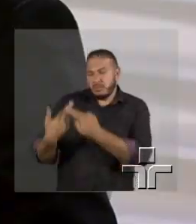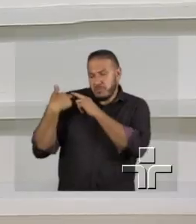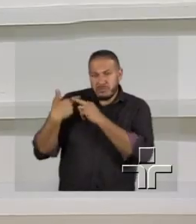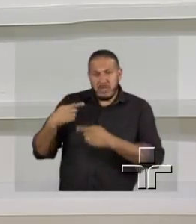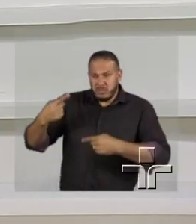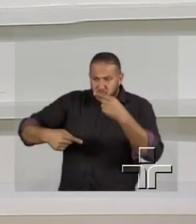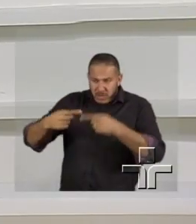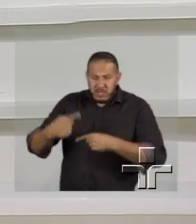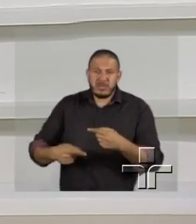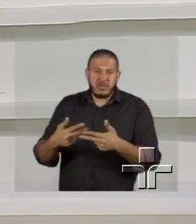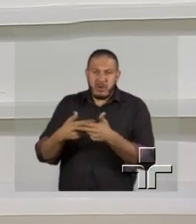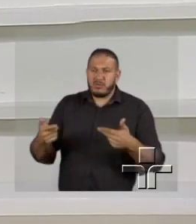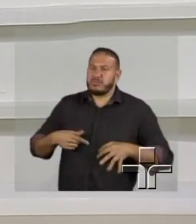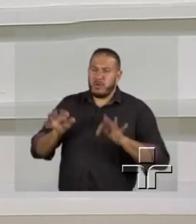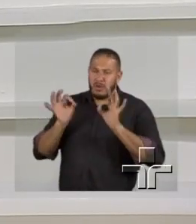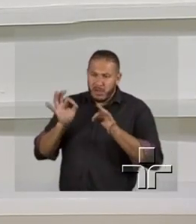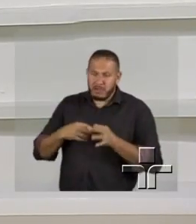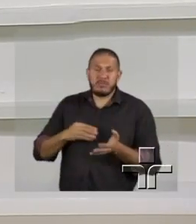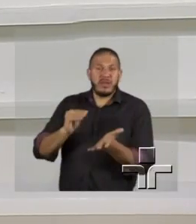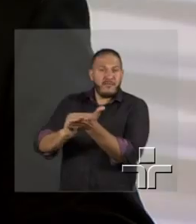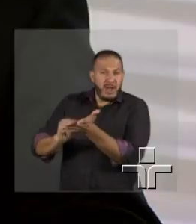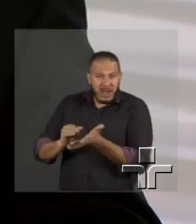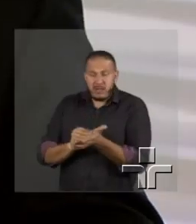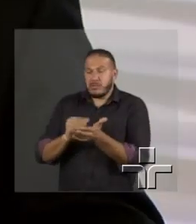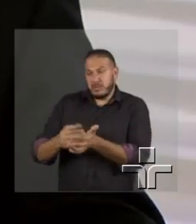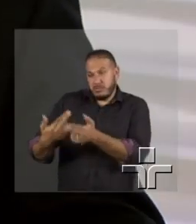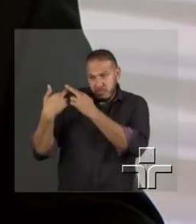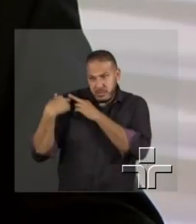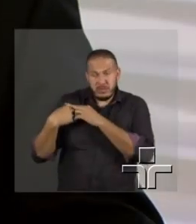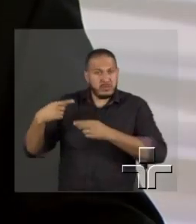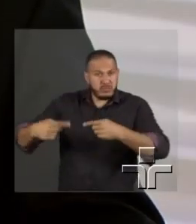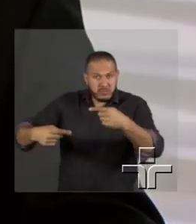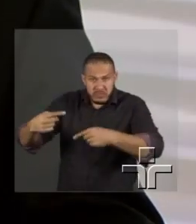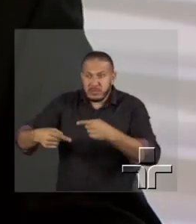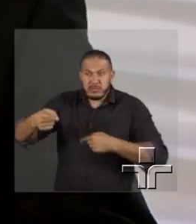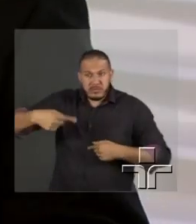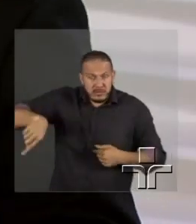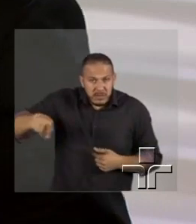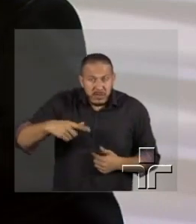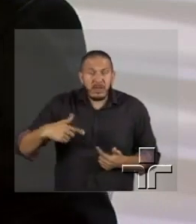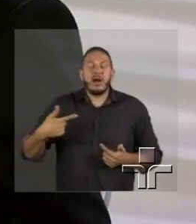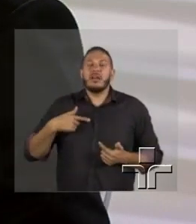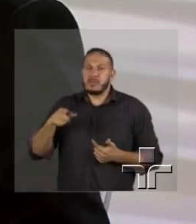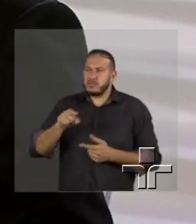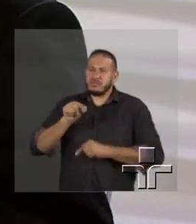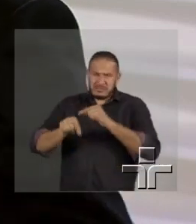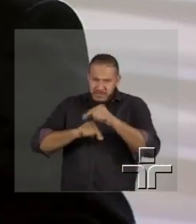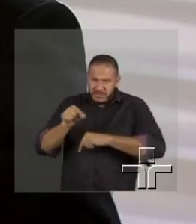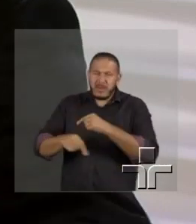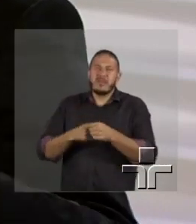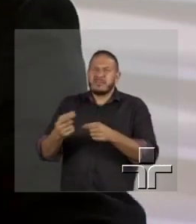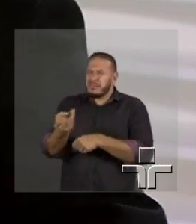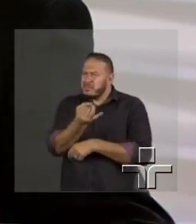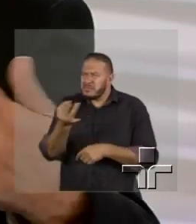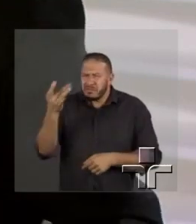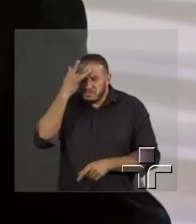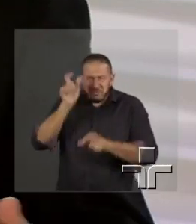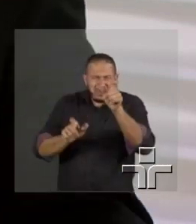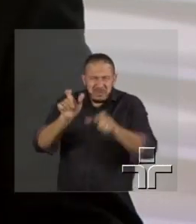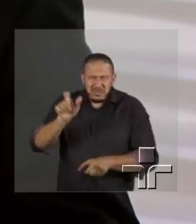uma outra? Não, talvez não. pela... eu estou em condições físicas, apesar da idade, mas na minha idade